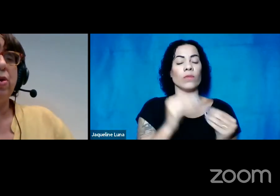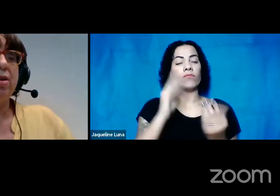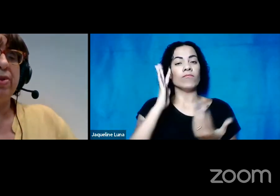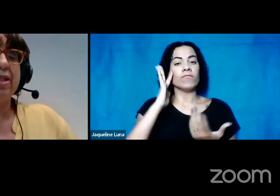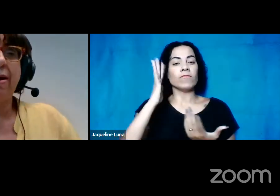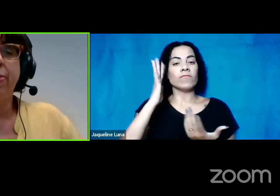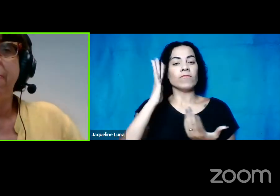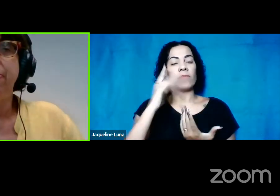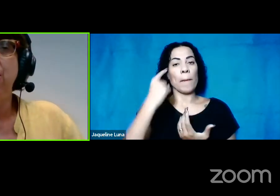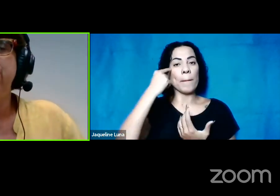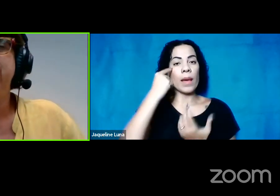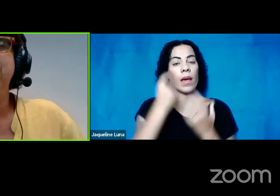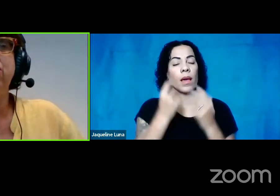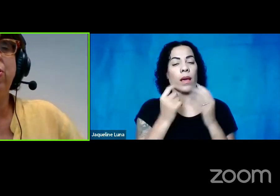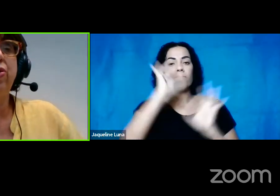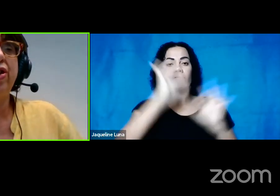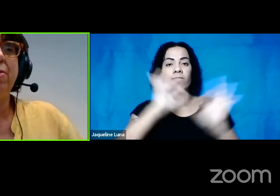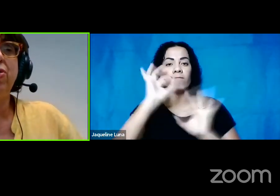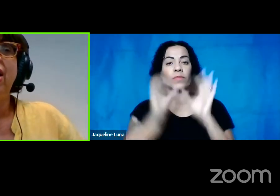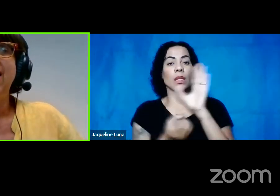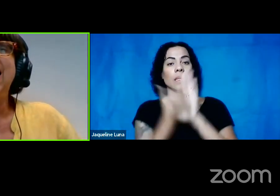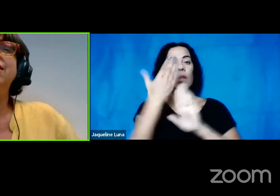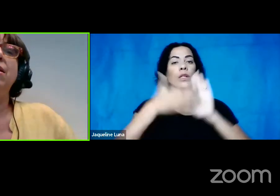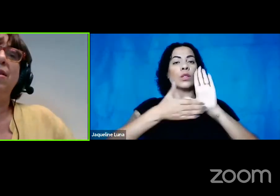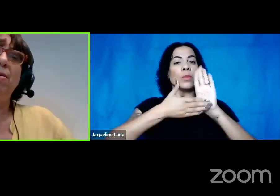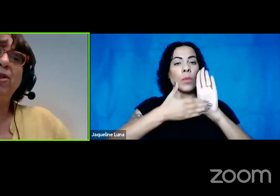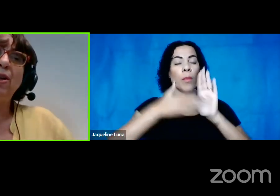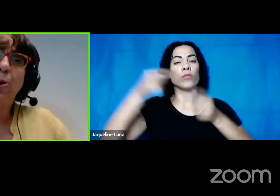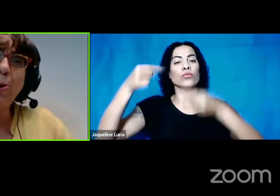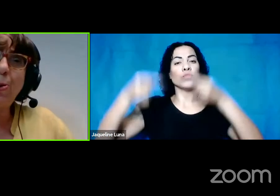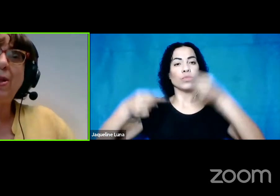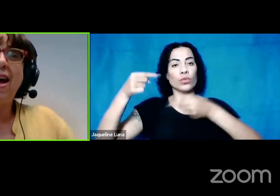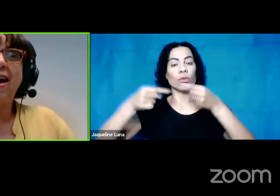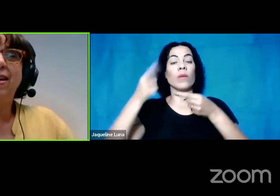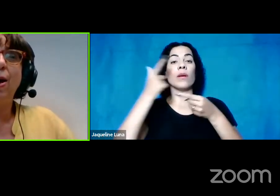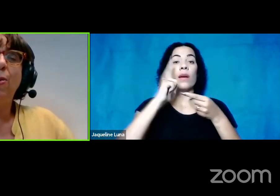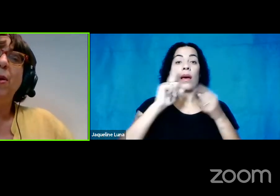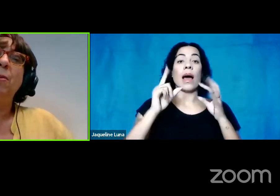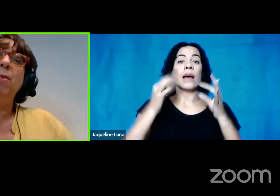idealizamos, construímos essa proposta, discutimos, acertamos em